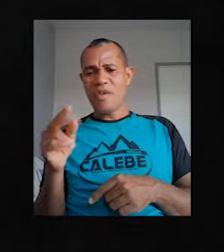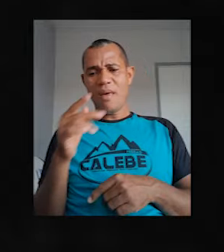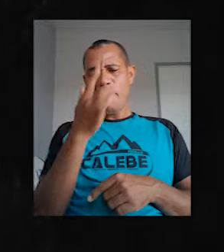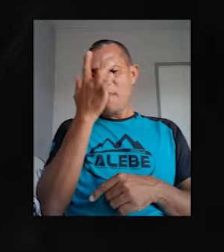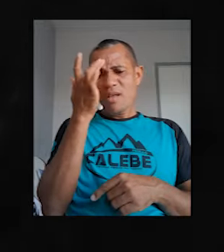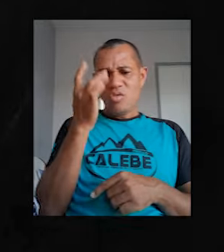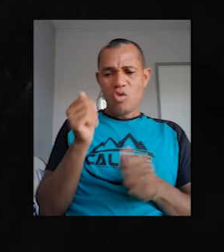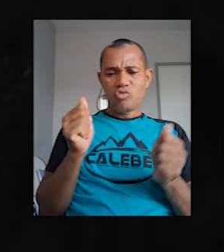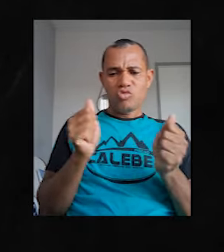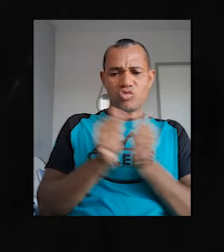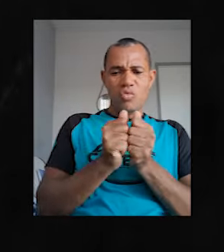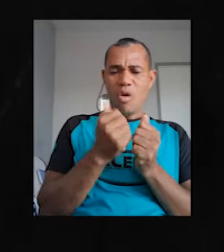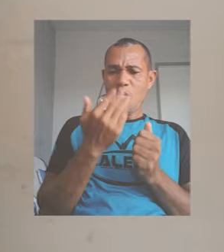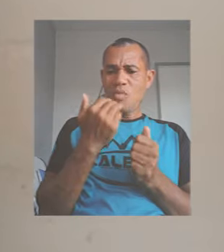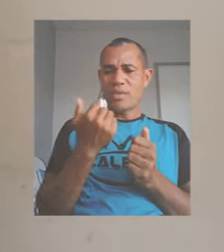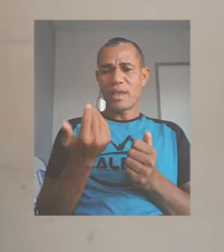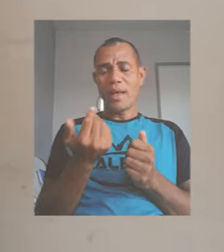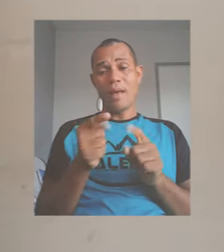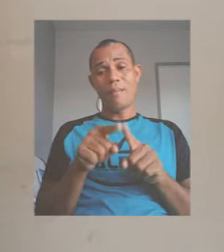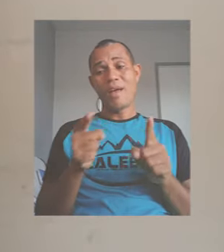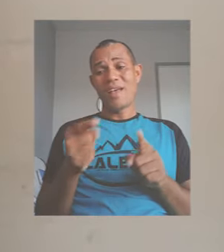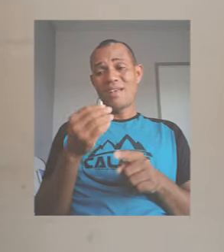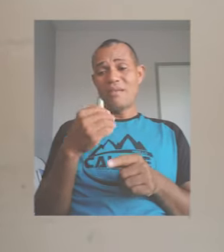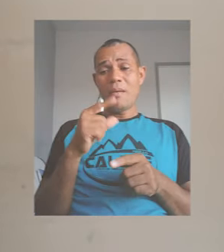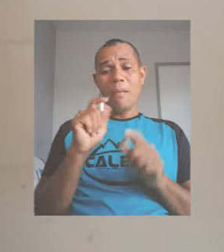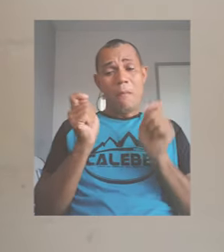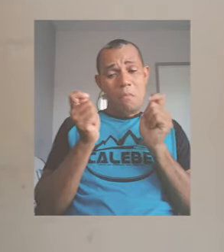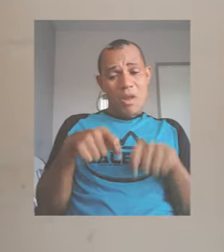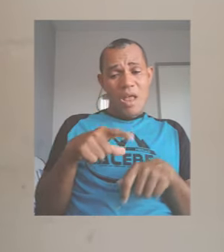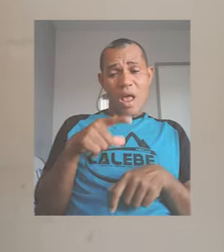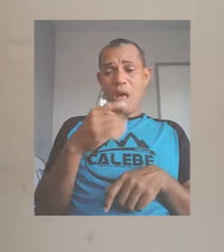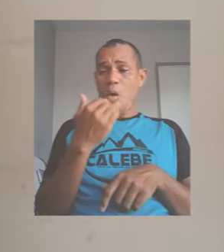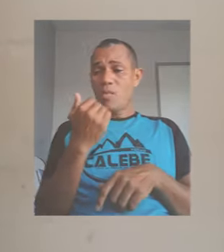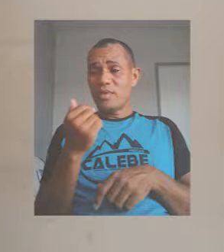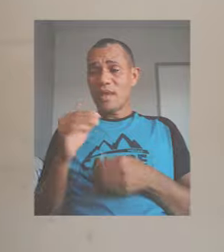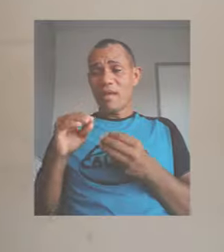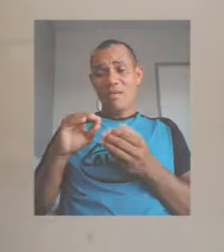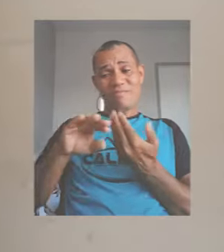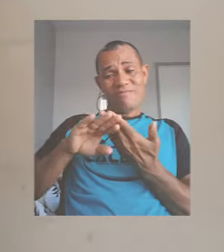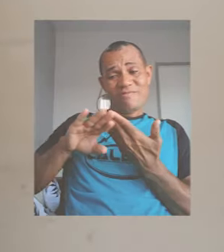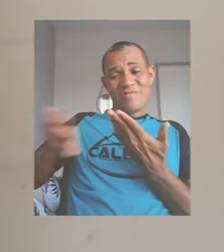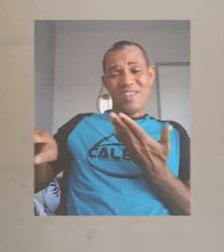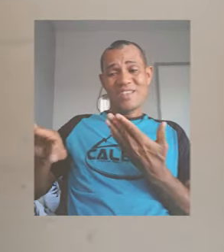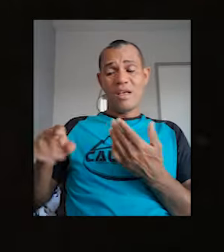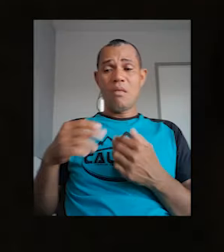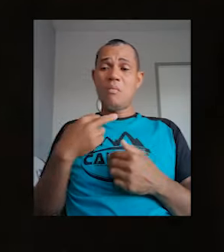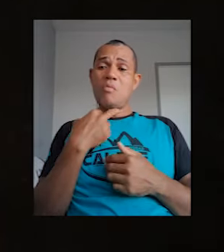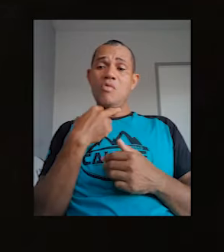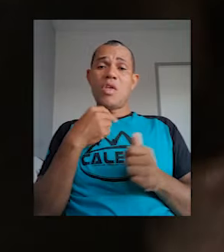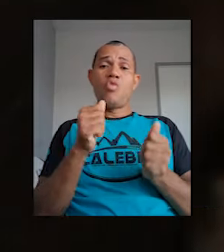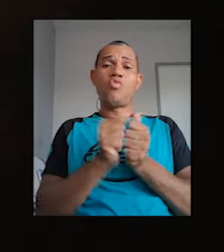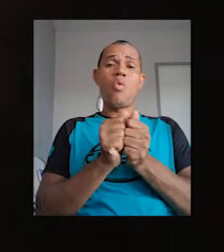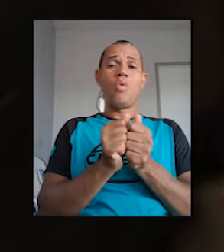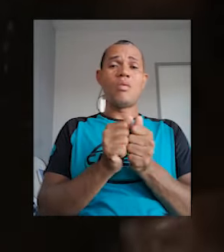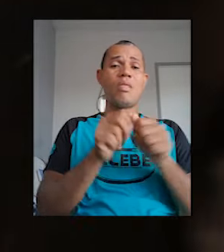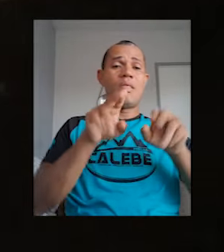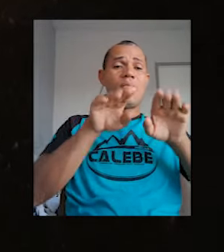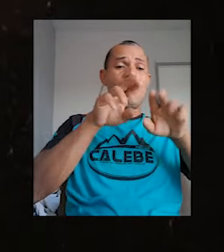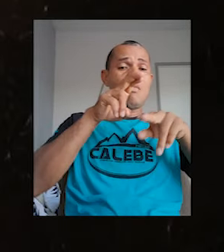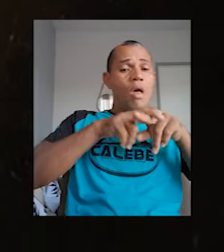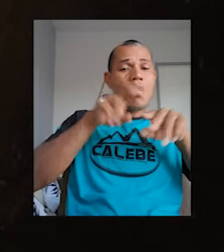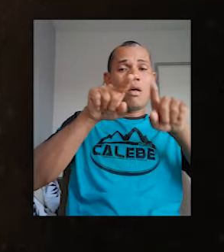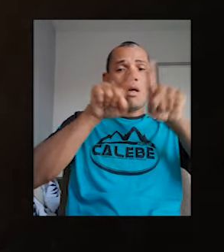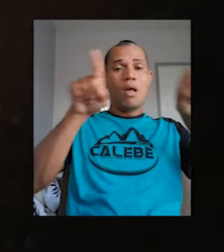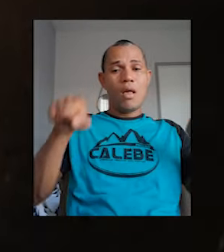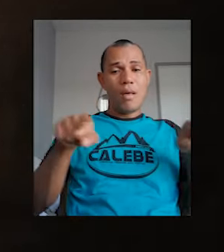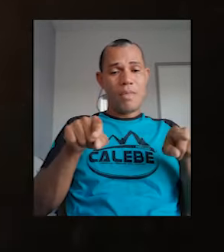não poder almoçar junto. Muitas das vezes, minha mãe tinha que me deixar isolado para que eu, como criança que não